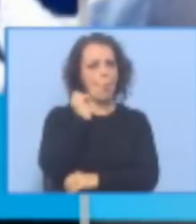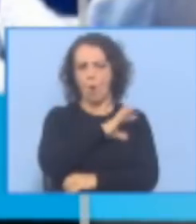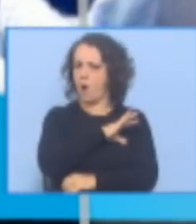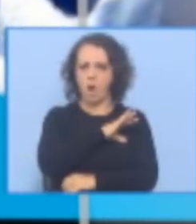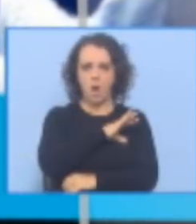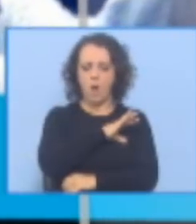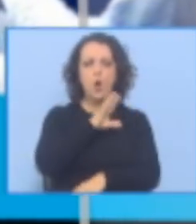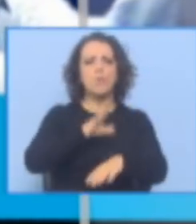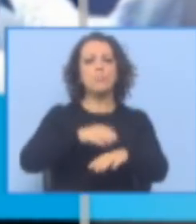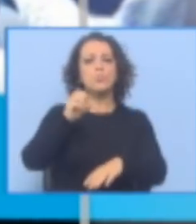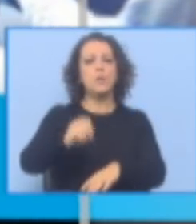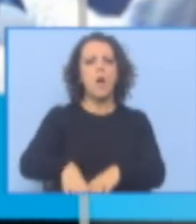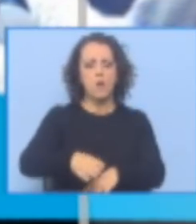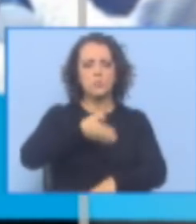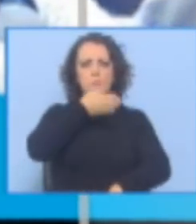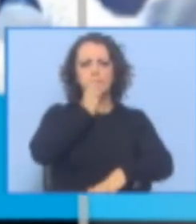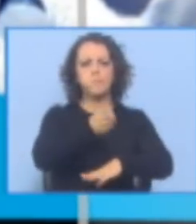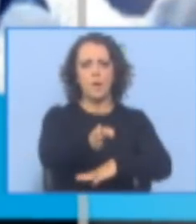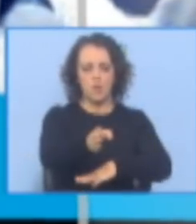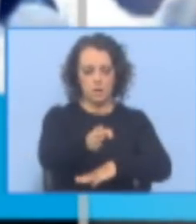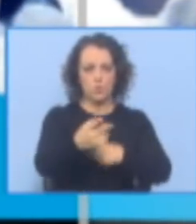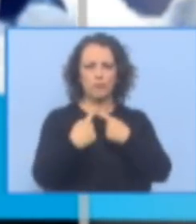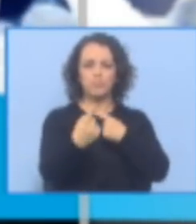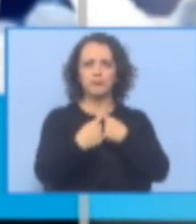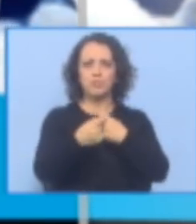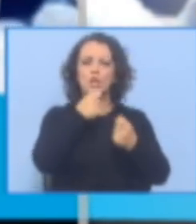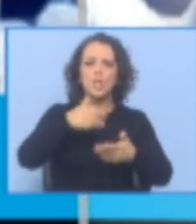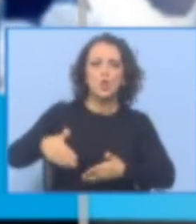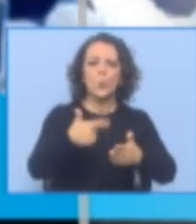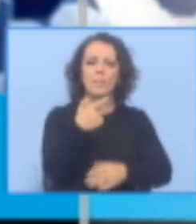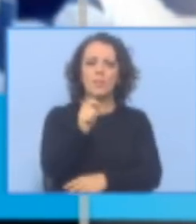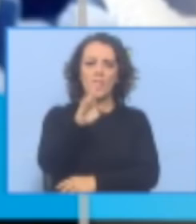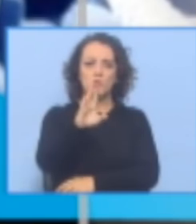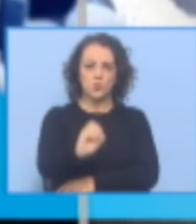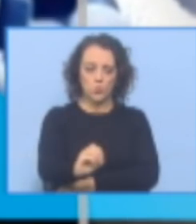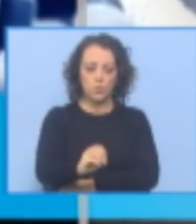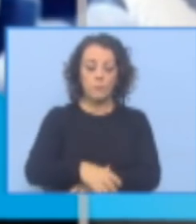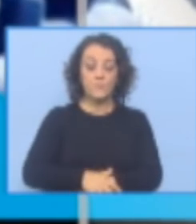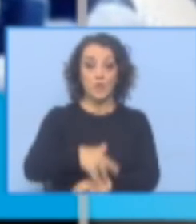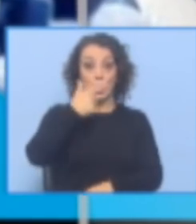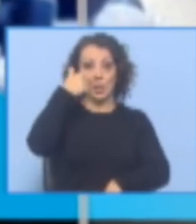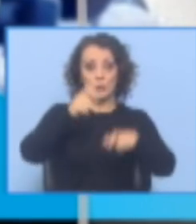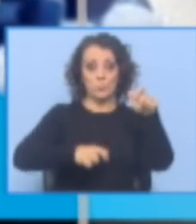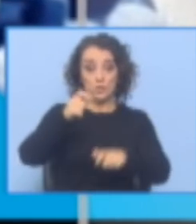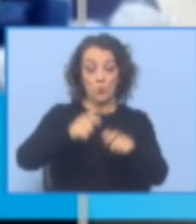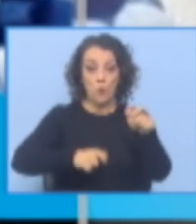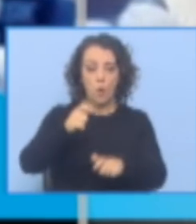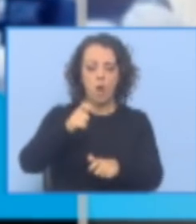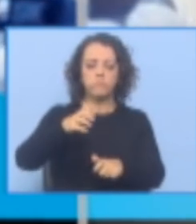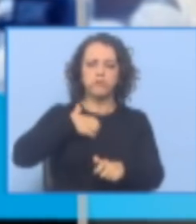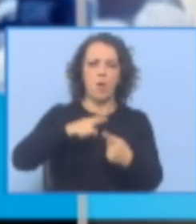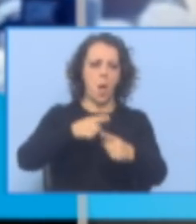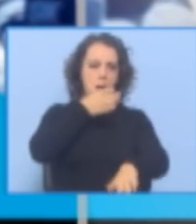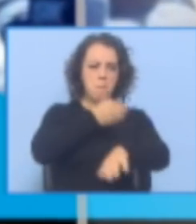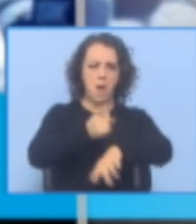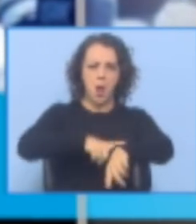foi nos barcos, na travessia do Tejo, as pessoas que, às tantas, devido aos sucessivos atrasos nos